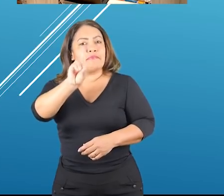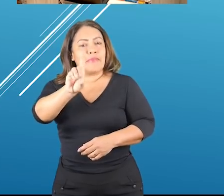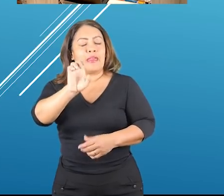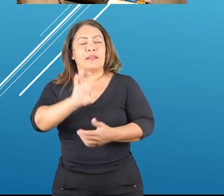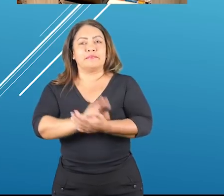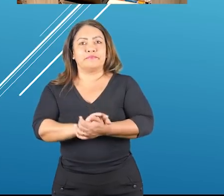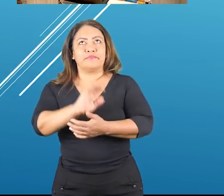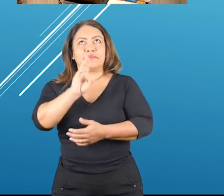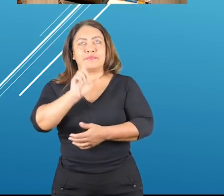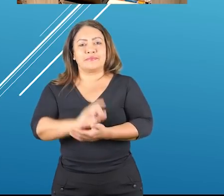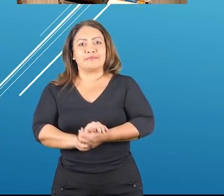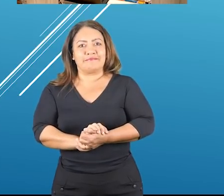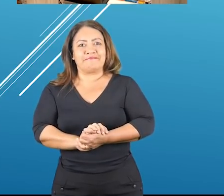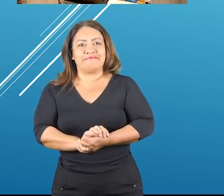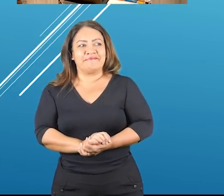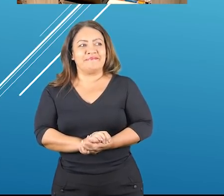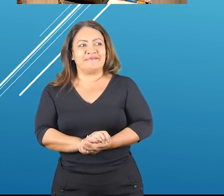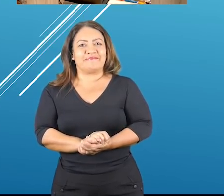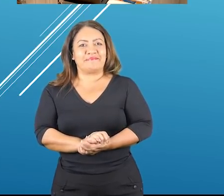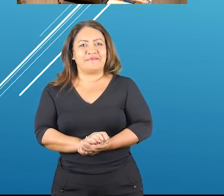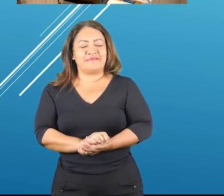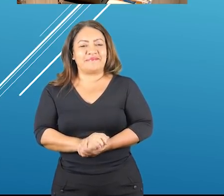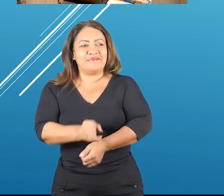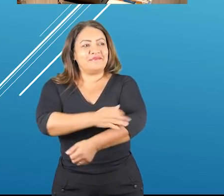curriculares nacionais da educação infantil.